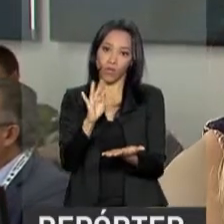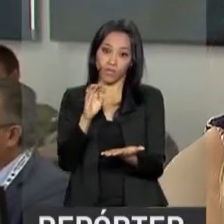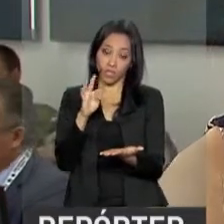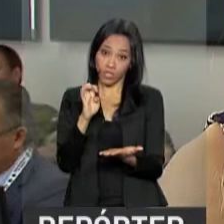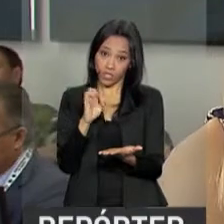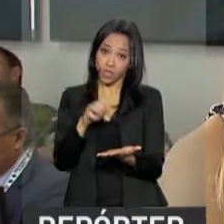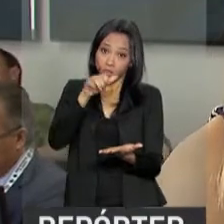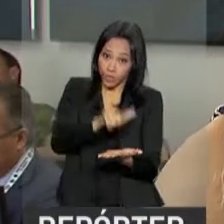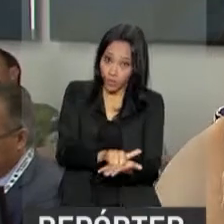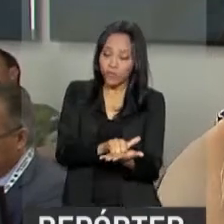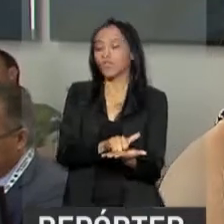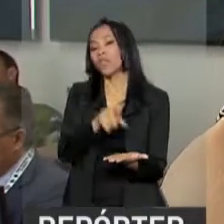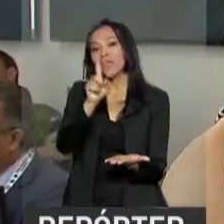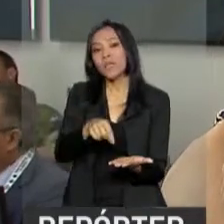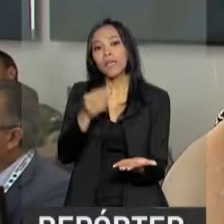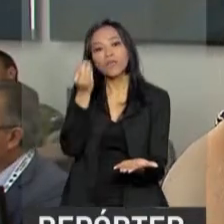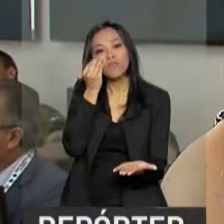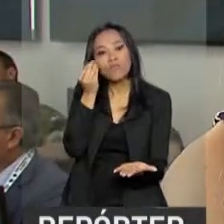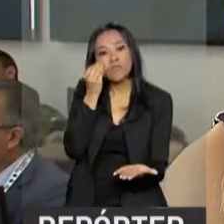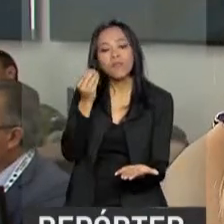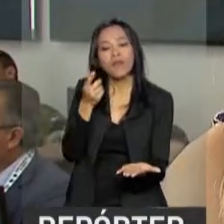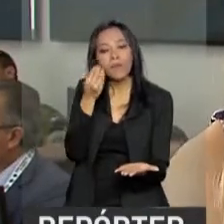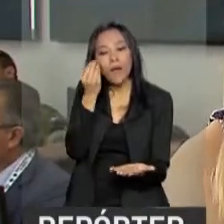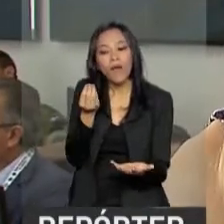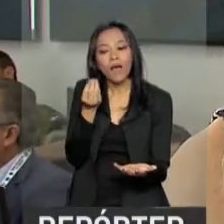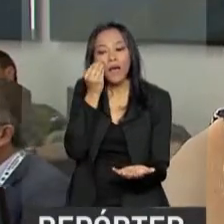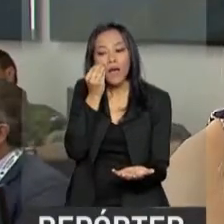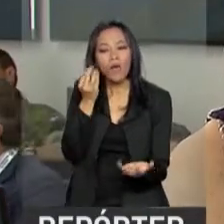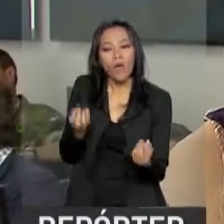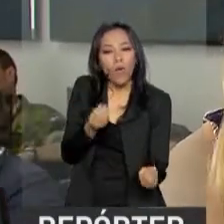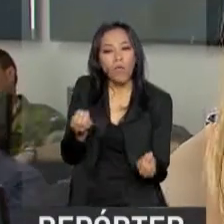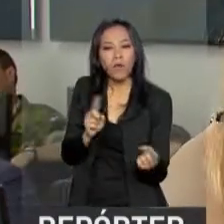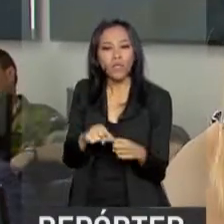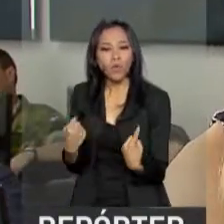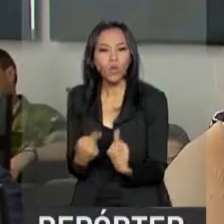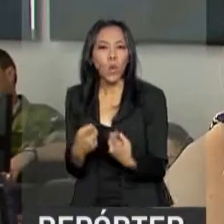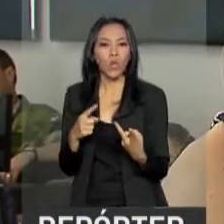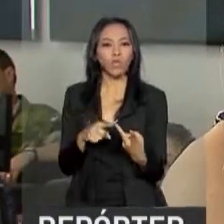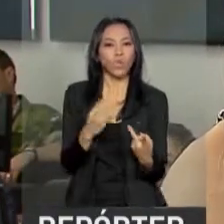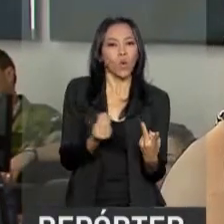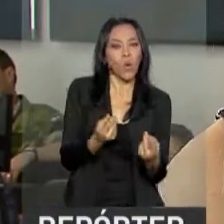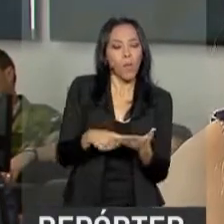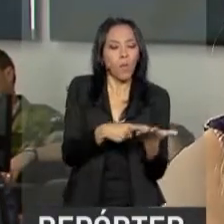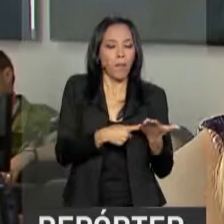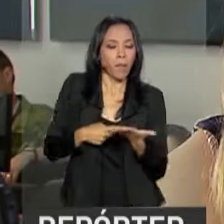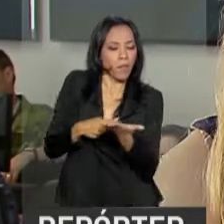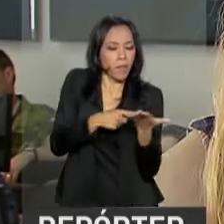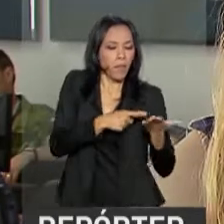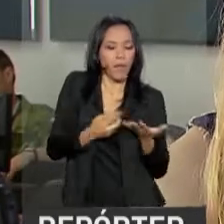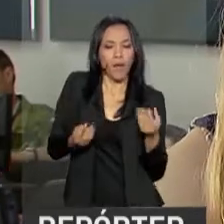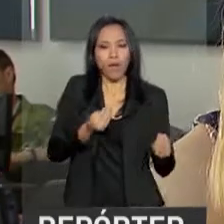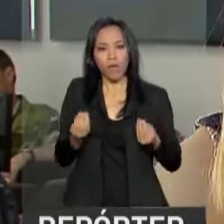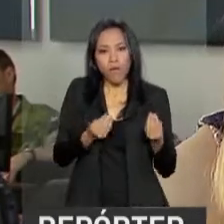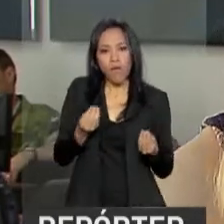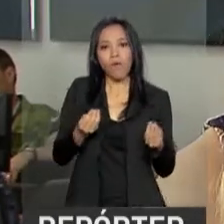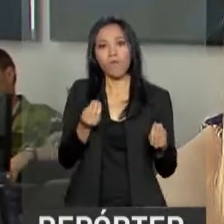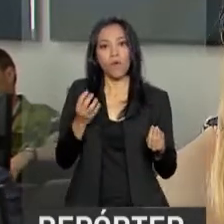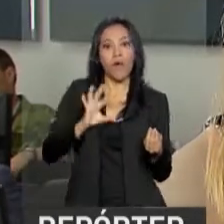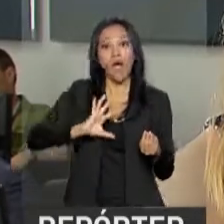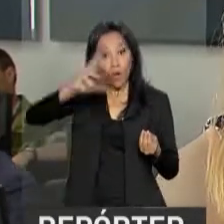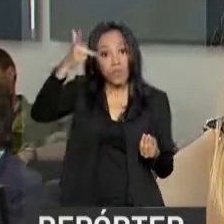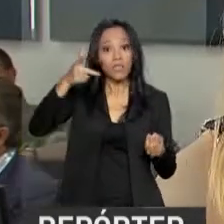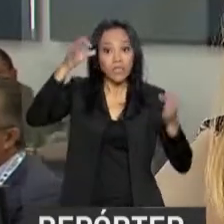e depois temos as pessoas que vão simular as reuniões dos problemas os irmãos exatamente como acontecia aconteceria